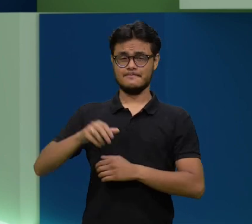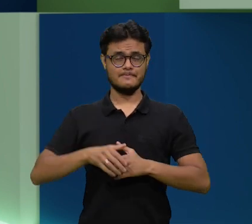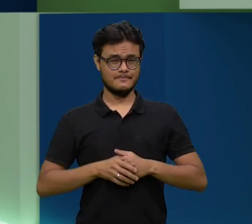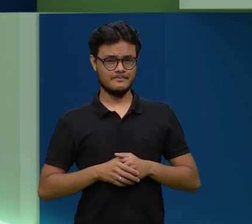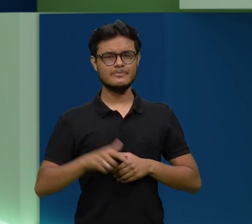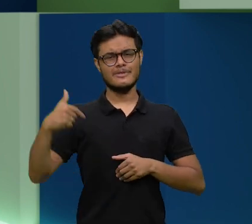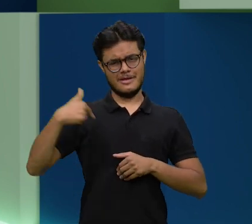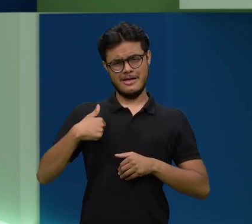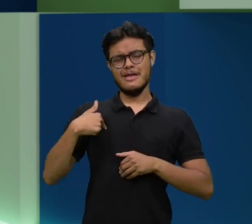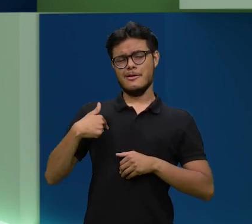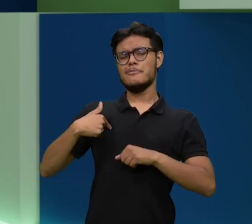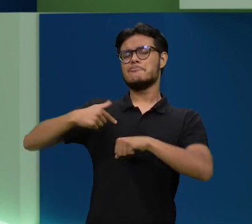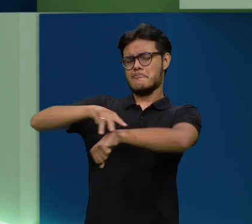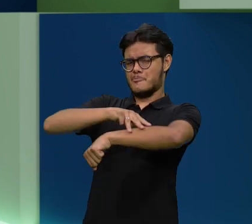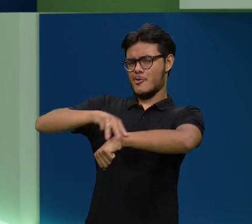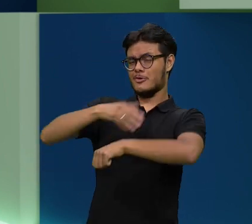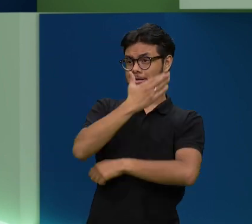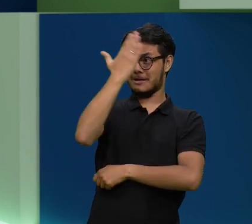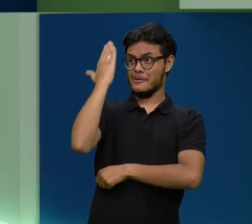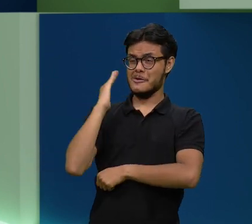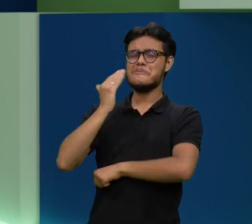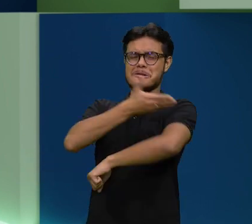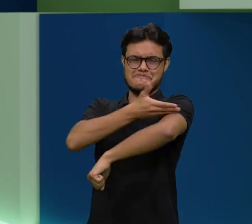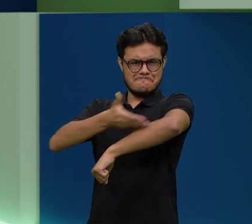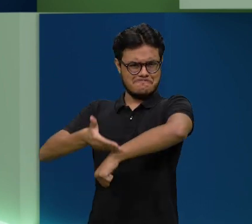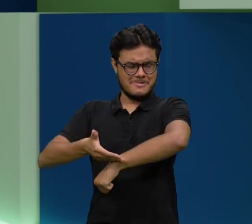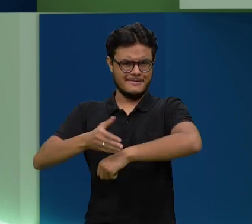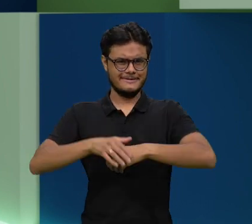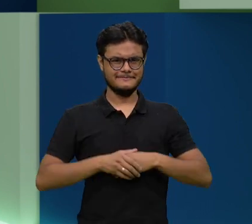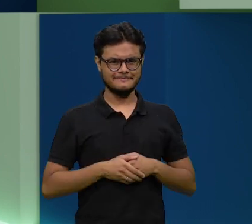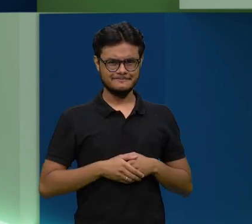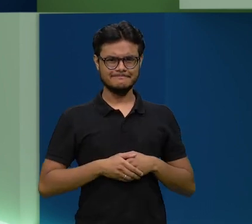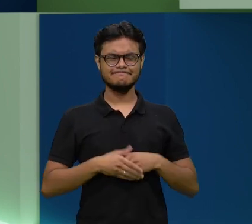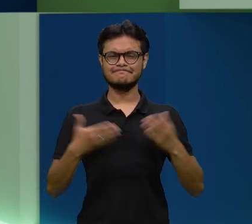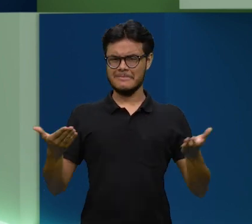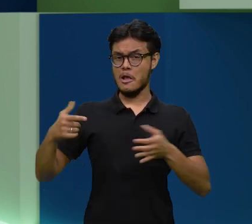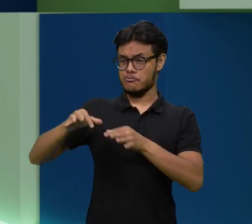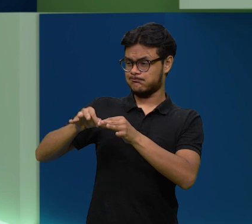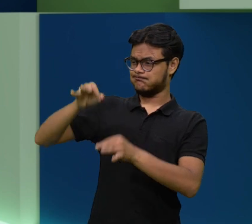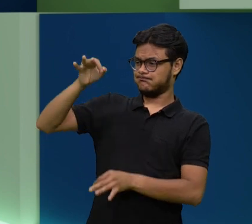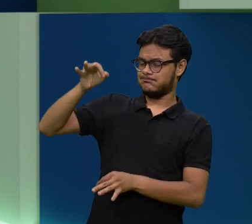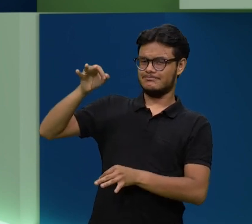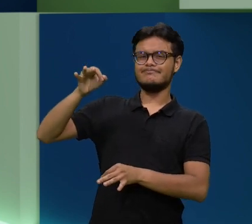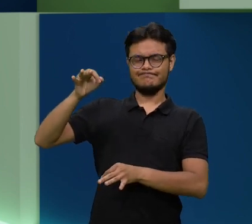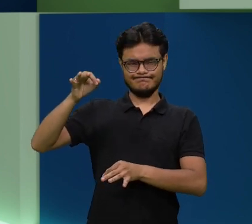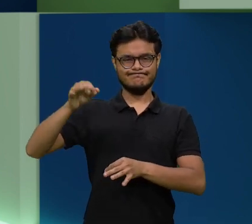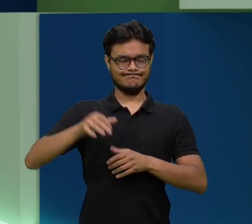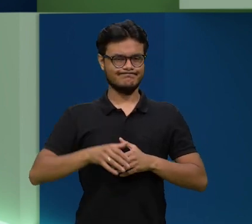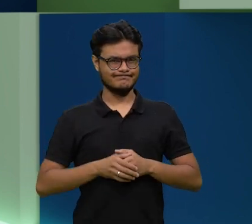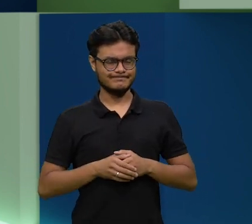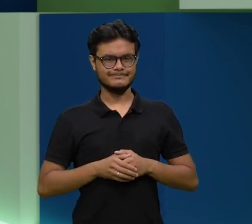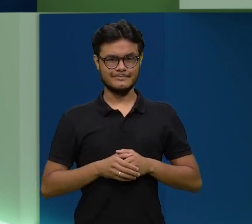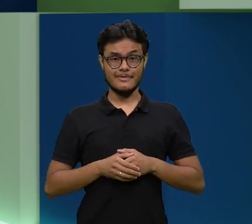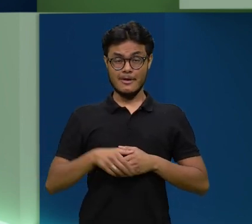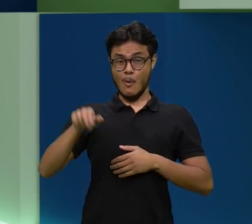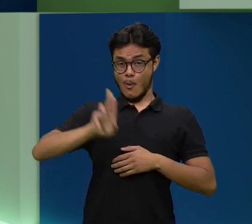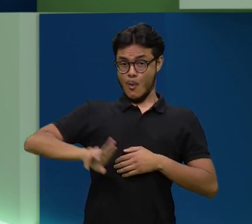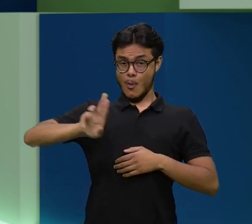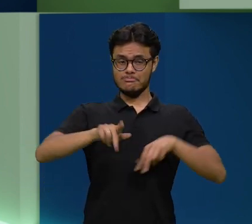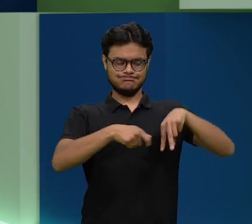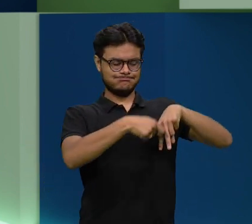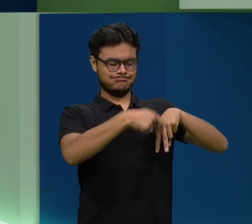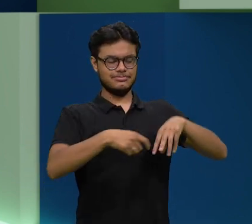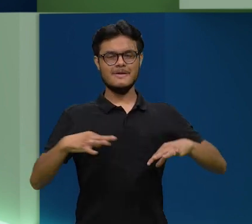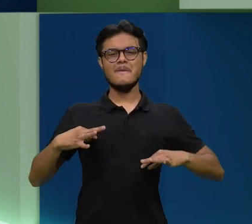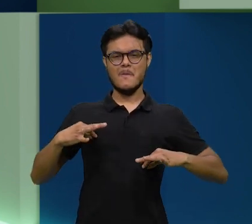idade. Sou pardo, cabelos grisalhos, tenho estatura alta de 1,81 m. Estou trajando aqui a